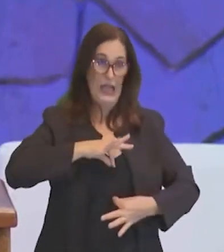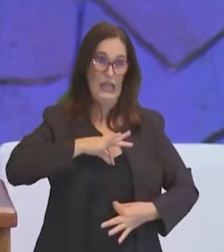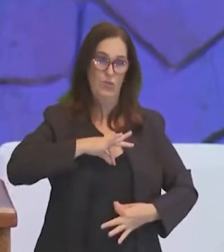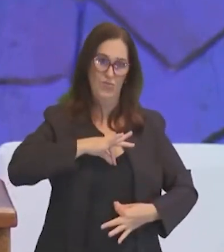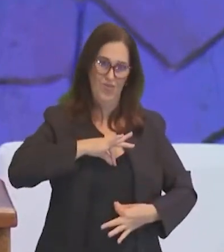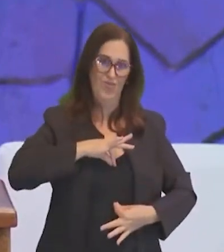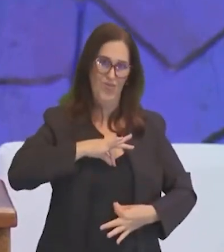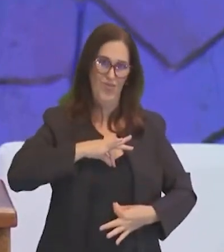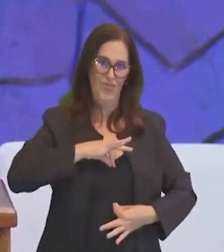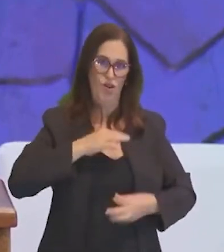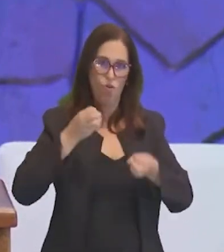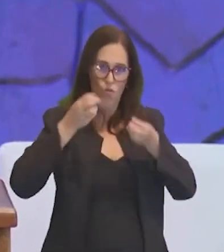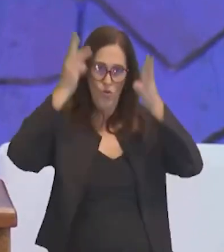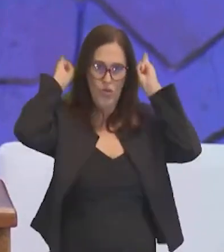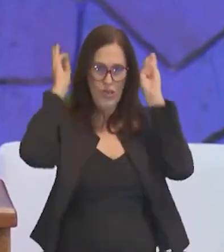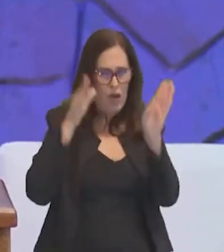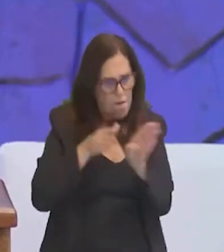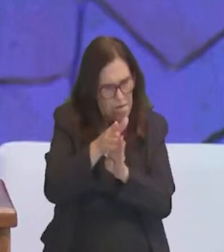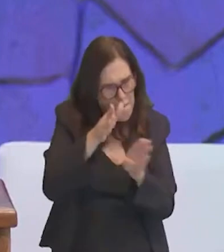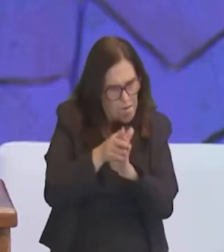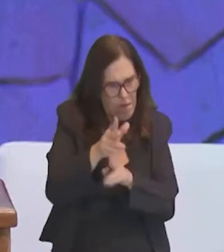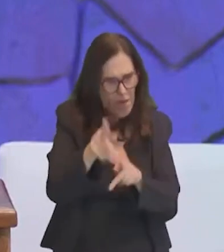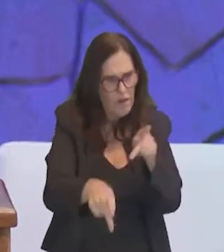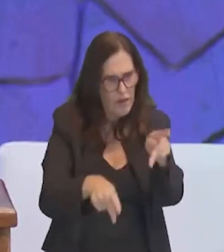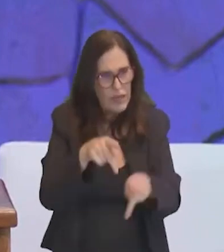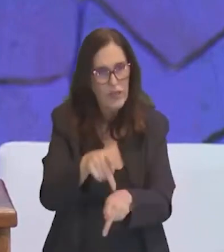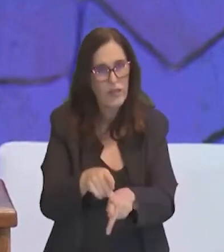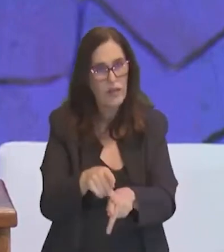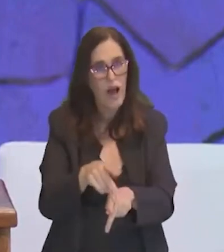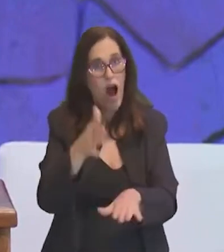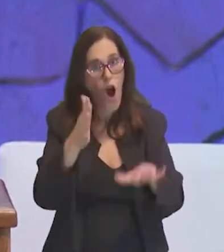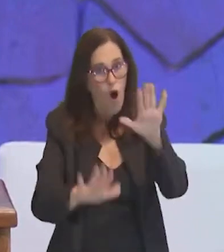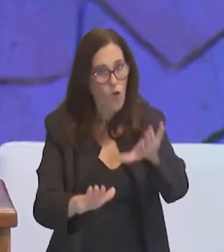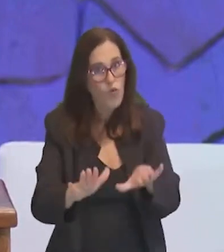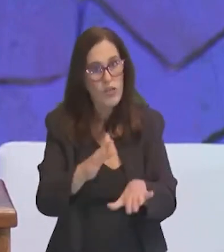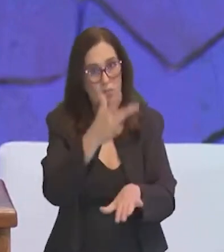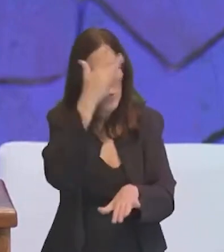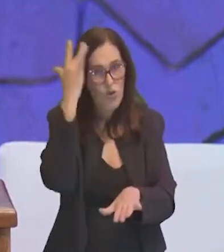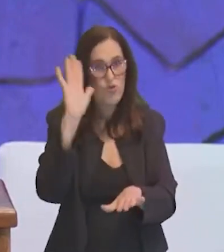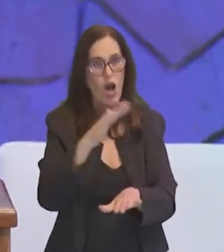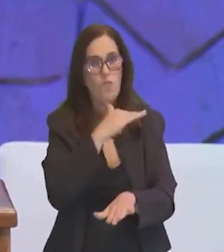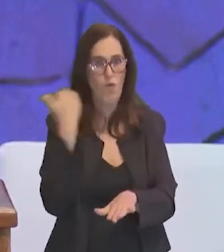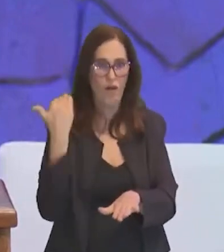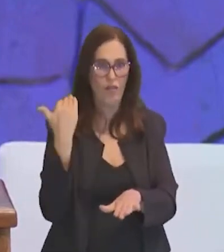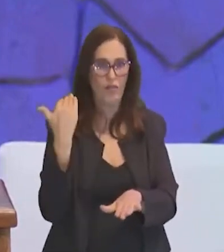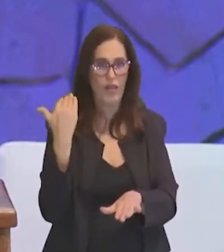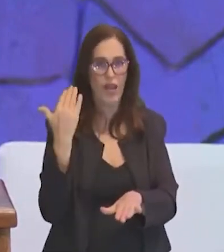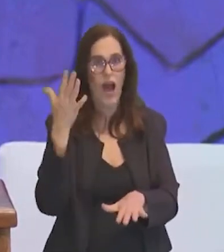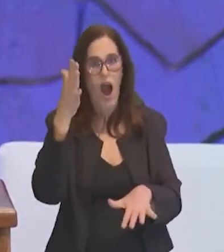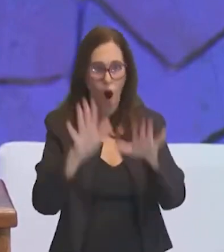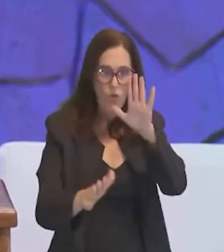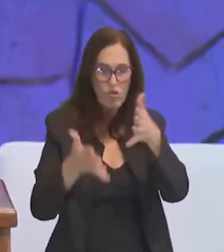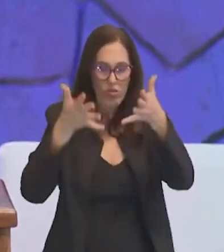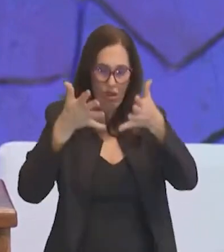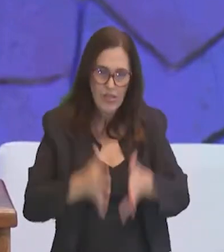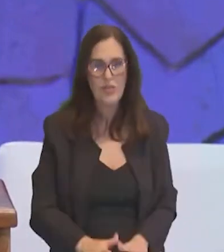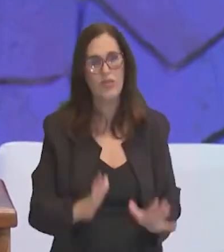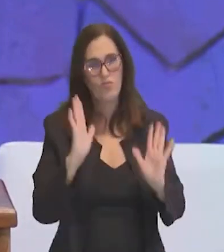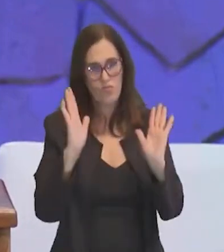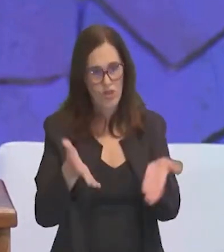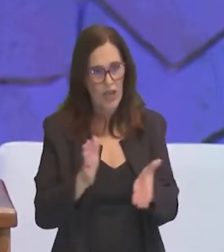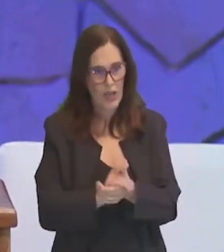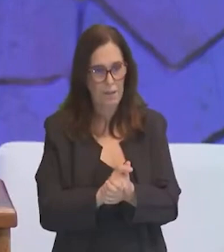Moisés advirte o povo, como eu disse, alguns já haviam morrido e outros já tinham nascido e